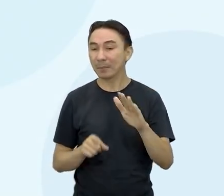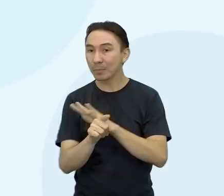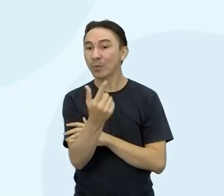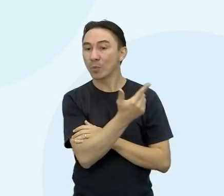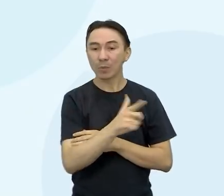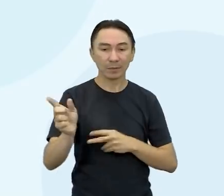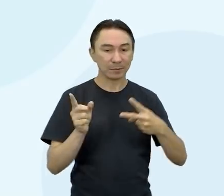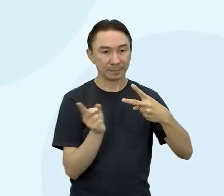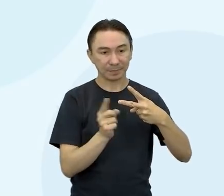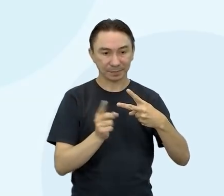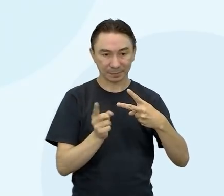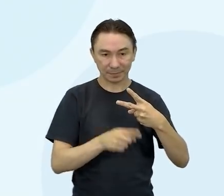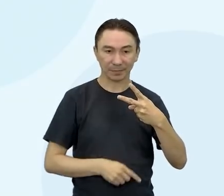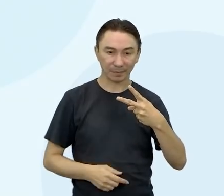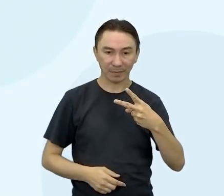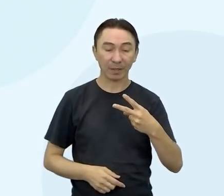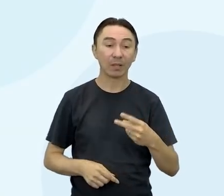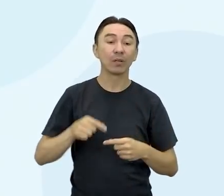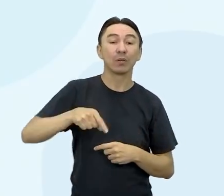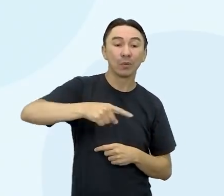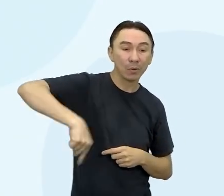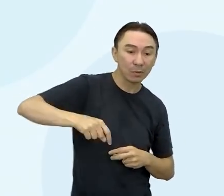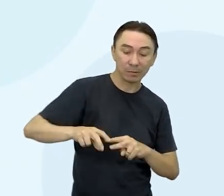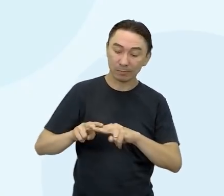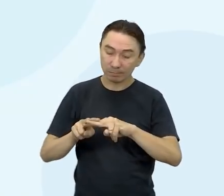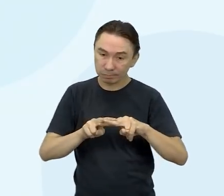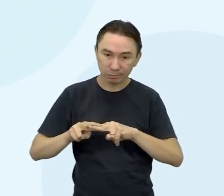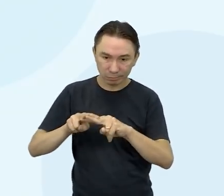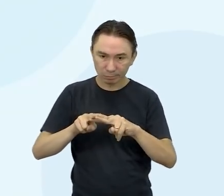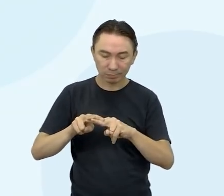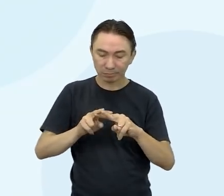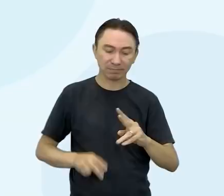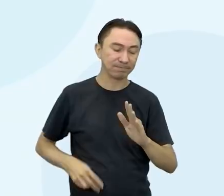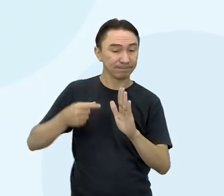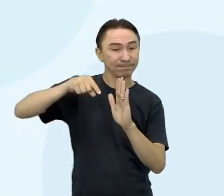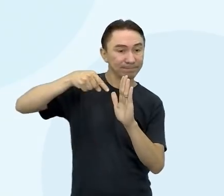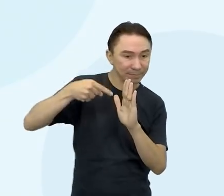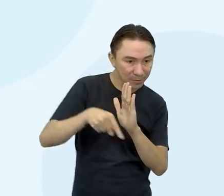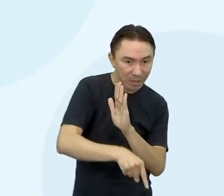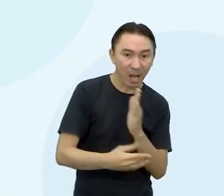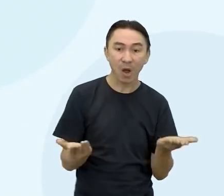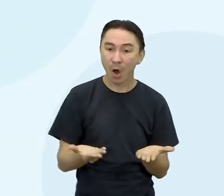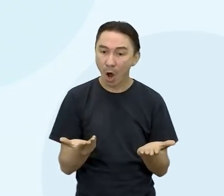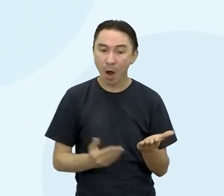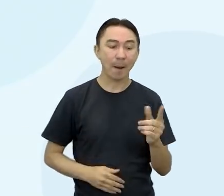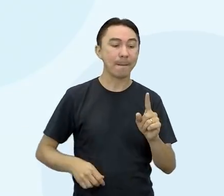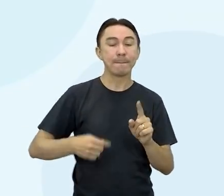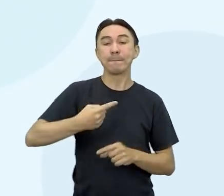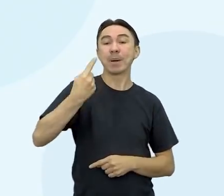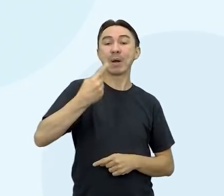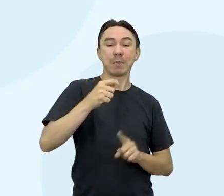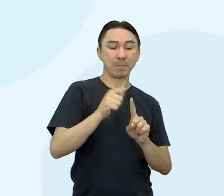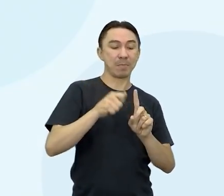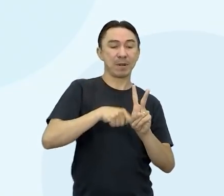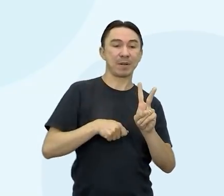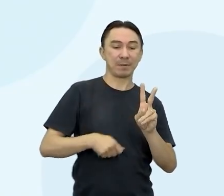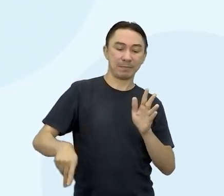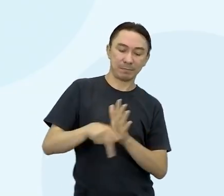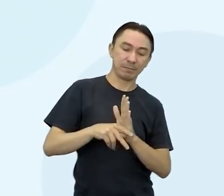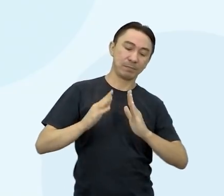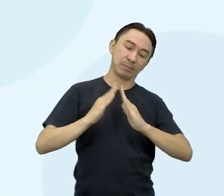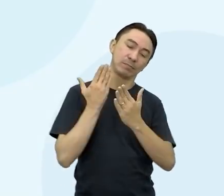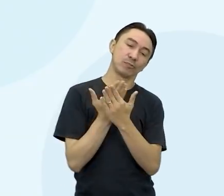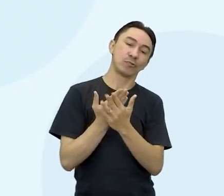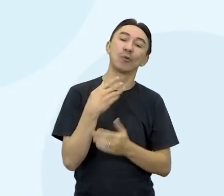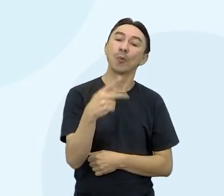iremos organizar as ações de recuperação, reforço e aprofundamento no primeiro bimestre da escola? A gente vai olhar com um pouco mais de